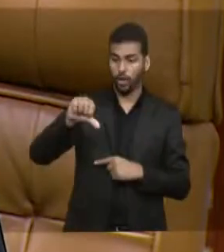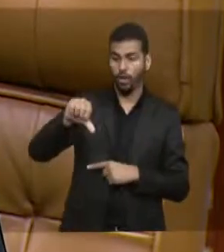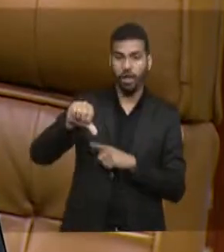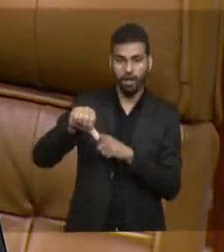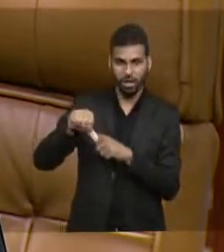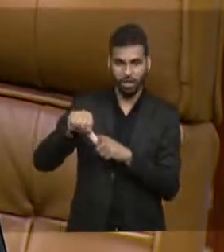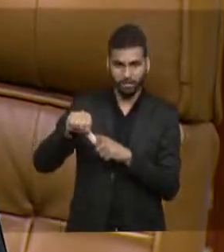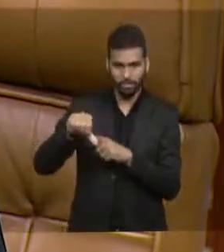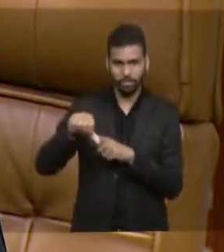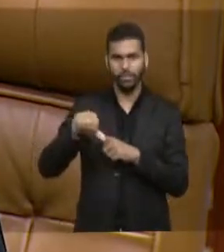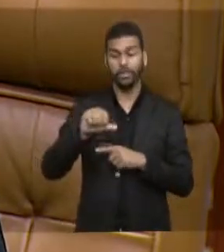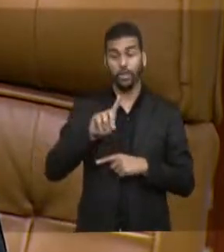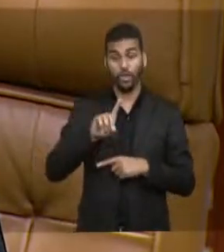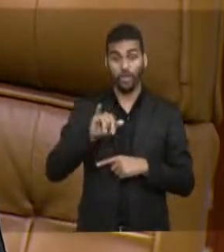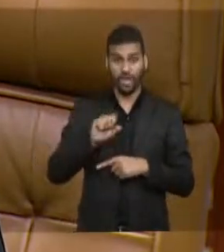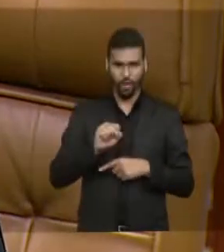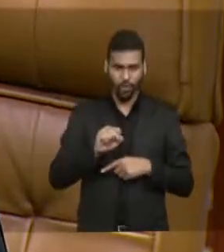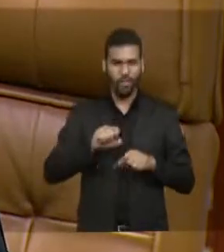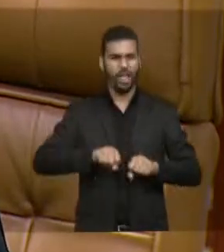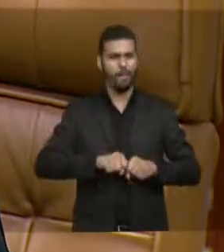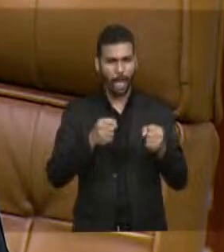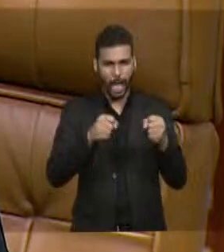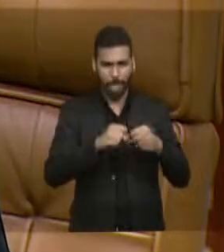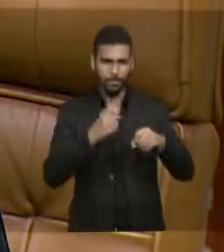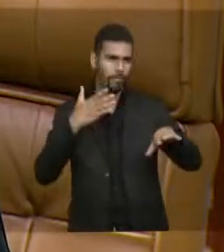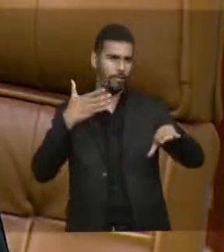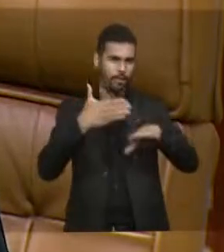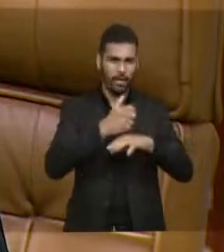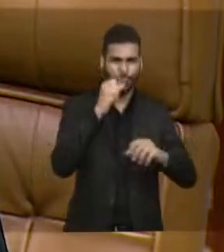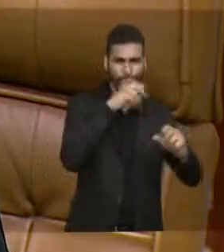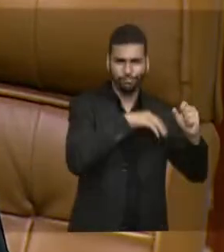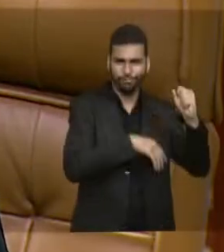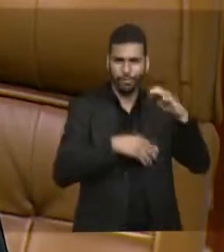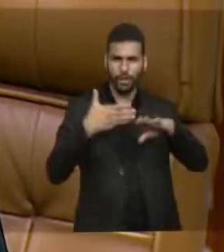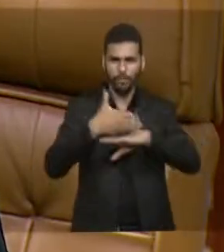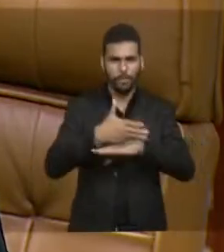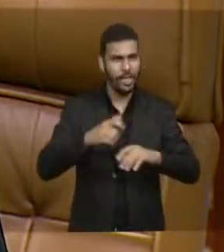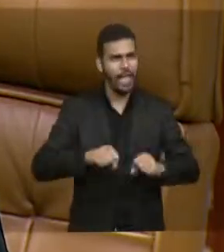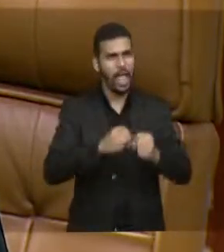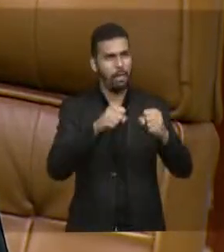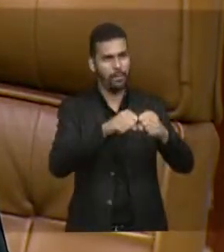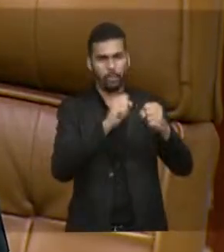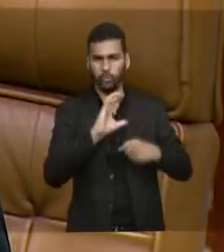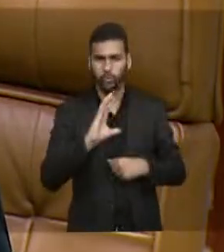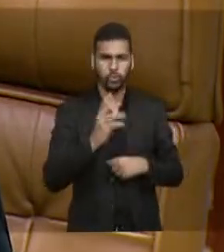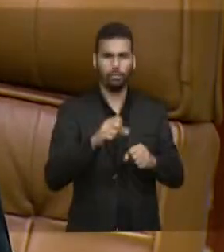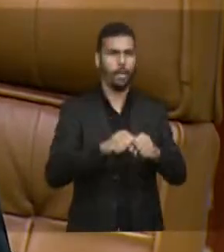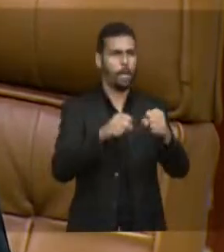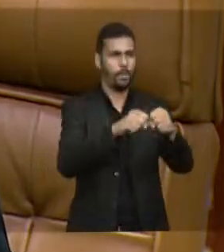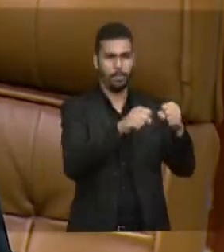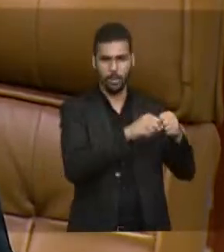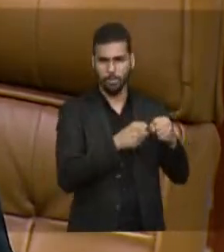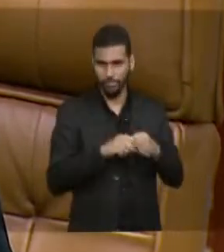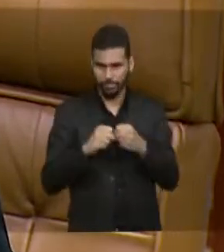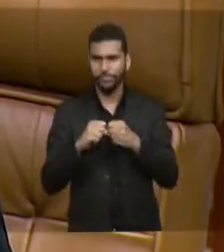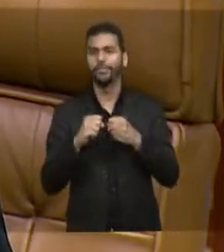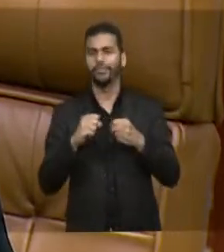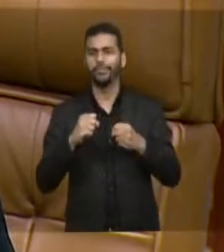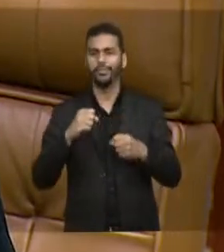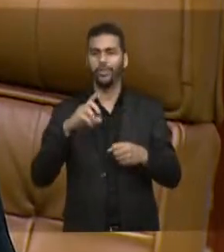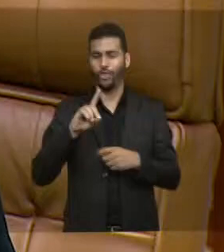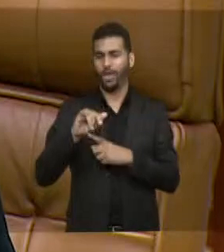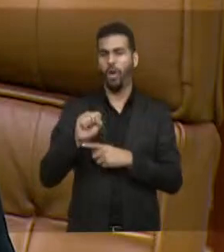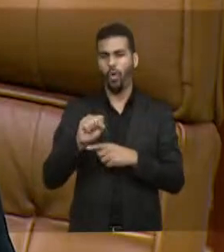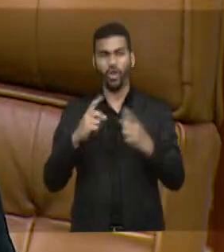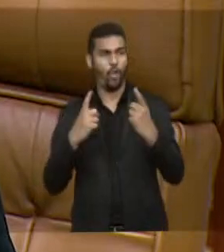atos de vandalismos terrorismo de depredação ao patrimônio público os atos golpistas no dia